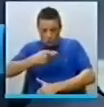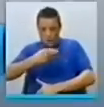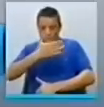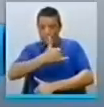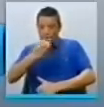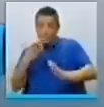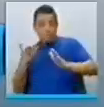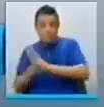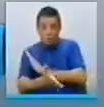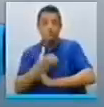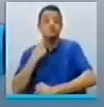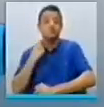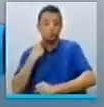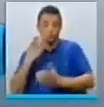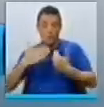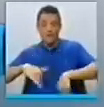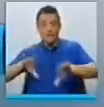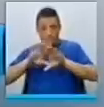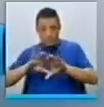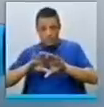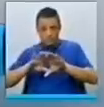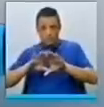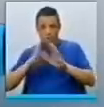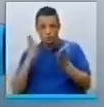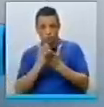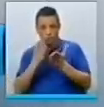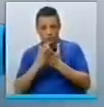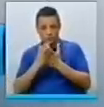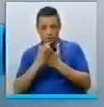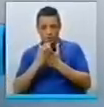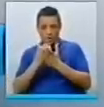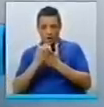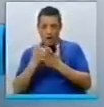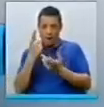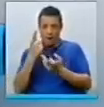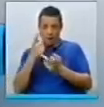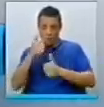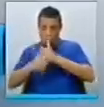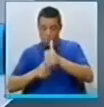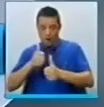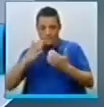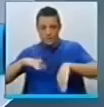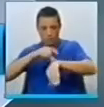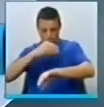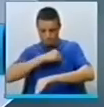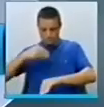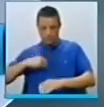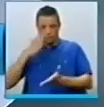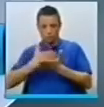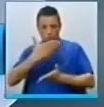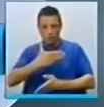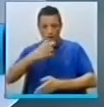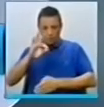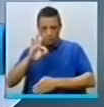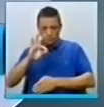curso é é a baliza que nós temos em relação aos estudantes que concorrem para a faculdade de medicina será que não temos bons médicos que conseguem só ter 14 e eu